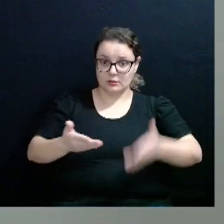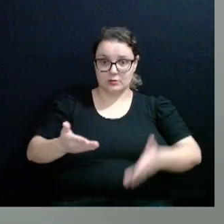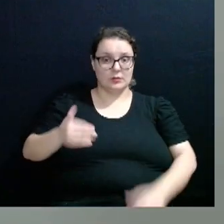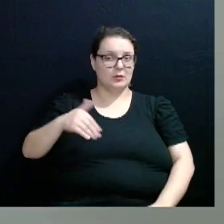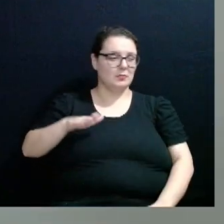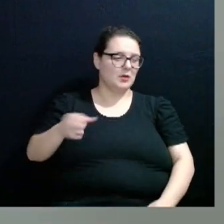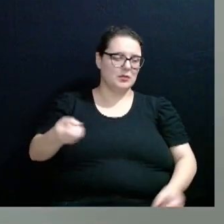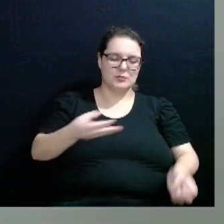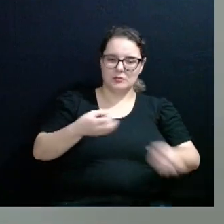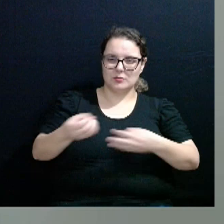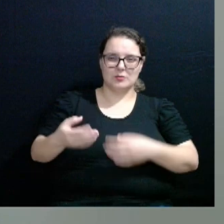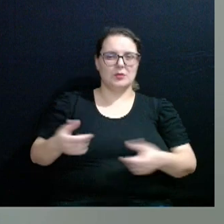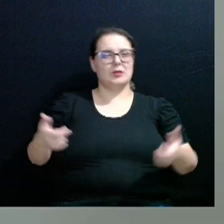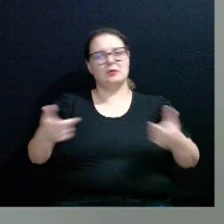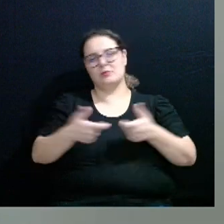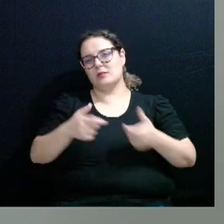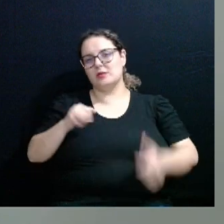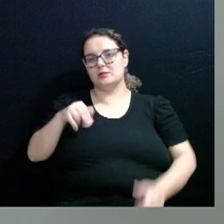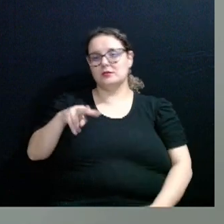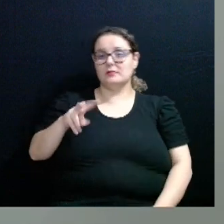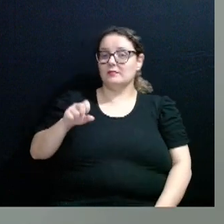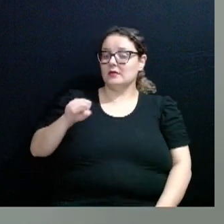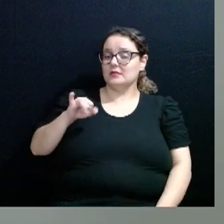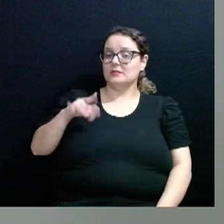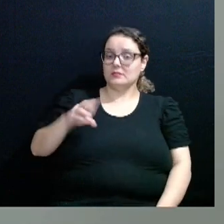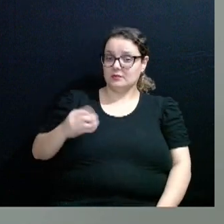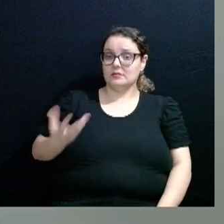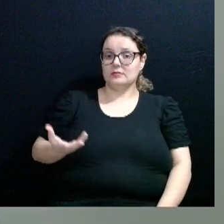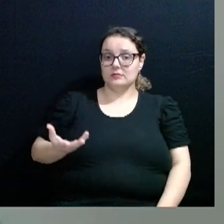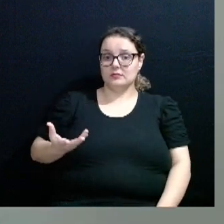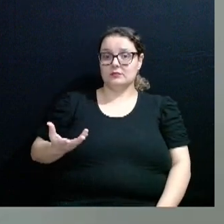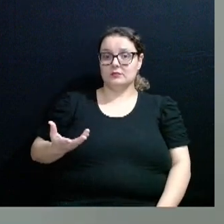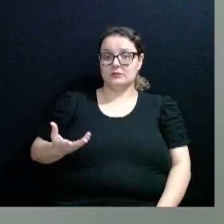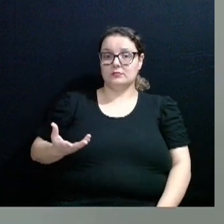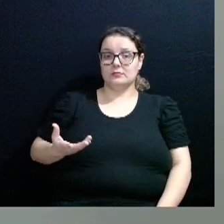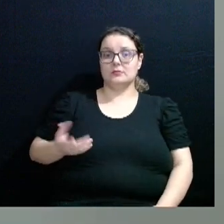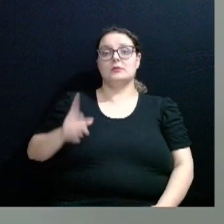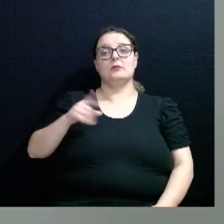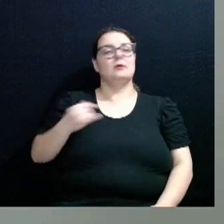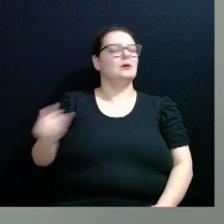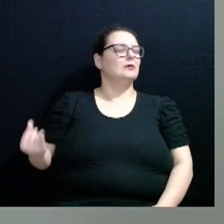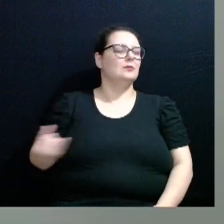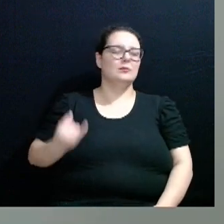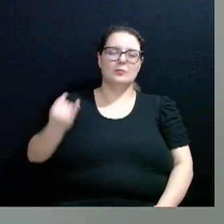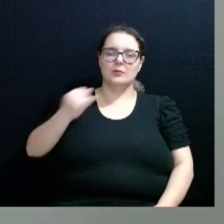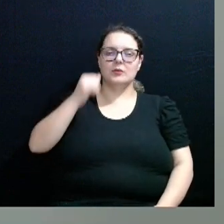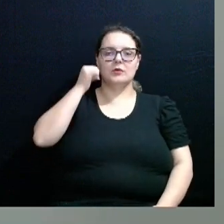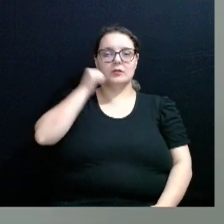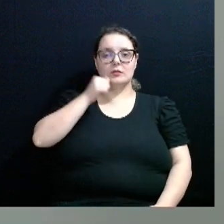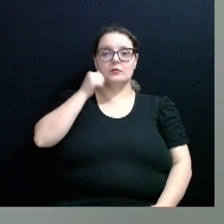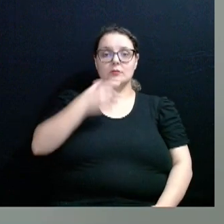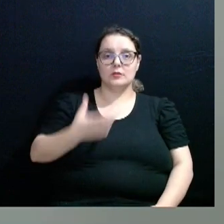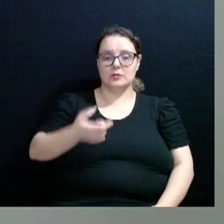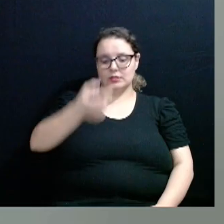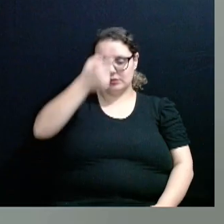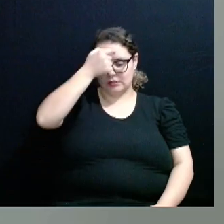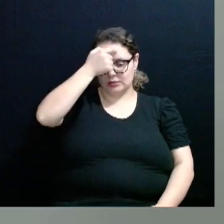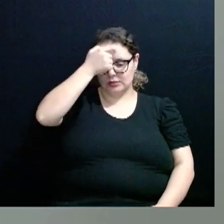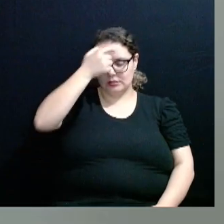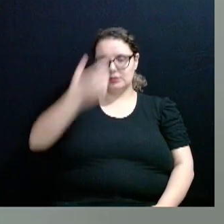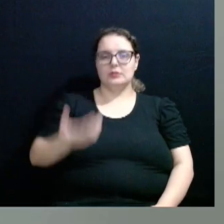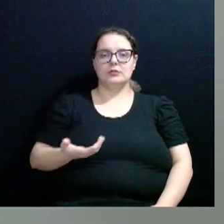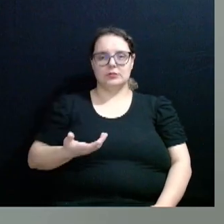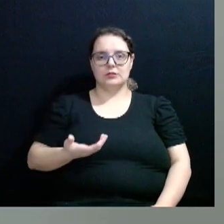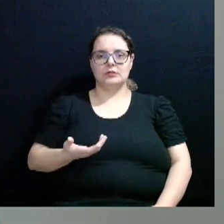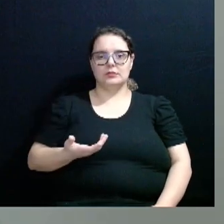menos invasivos. Então, é primordial que as mulheres também se conscientizem disso